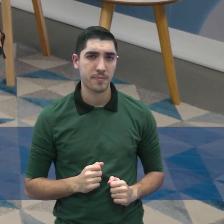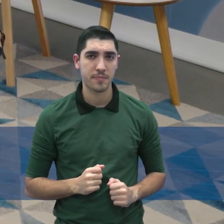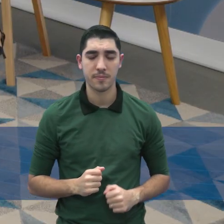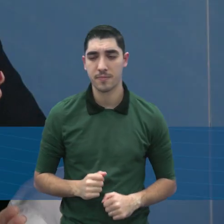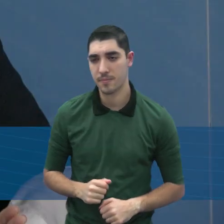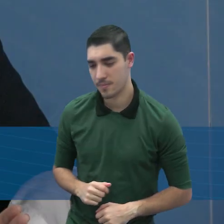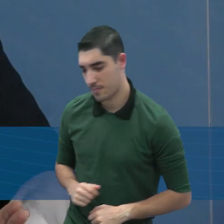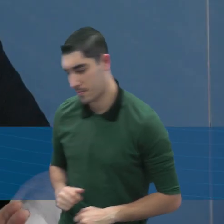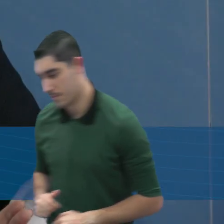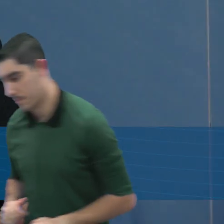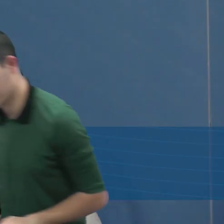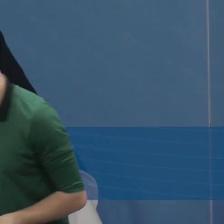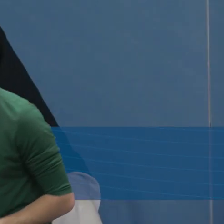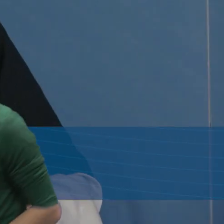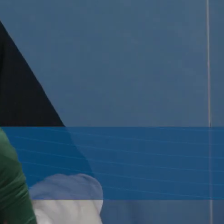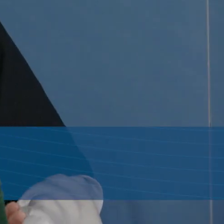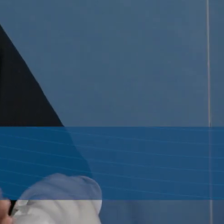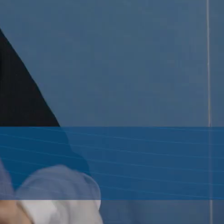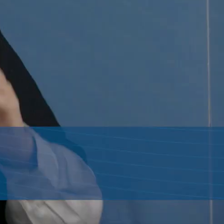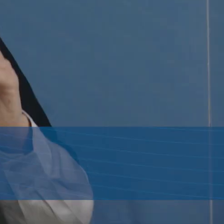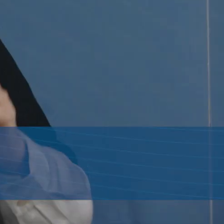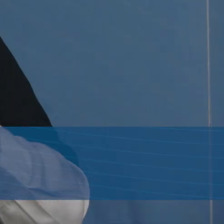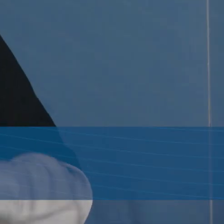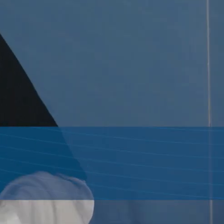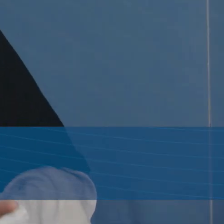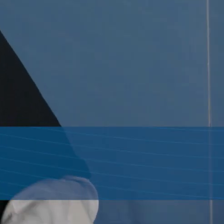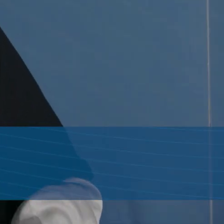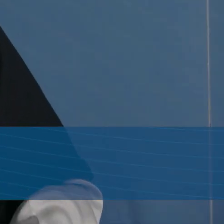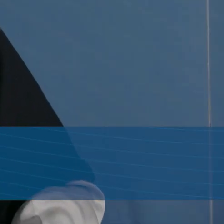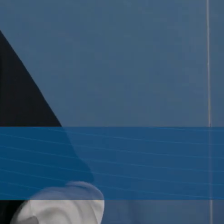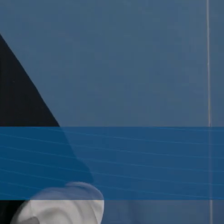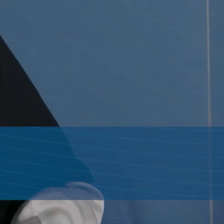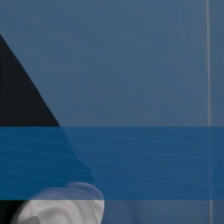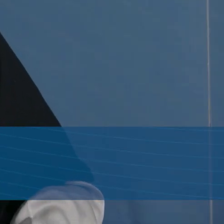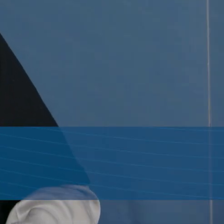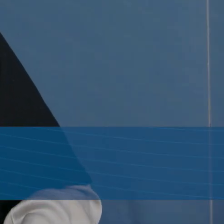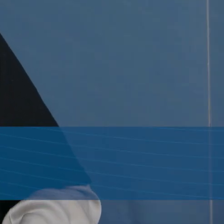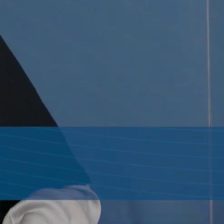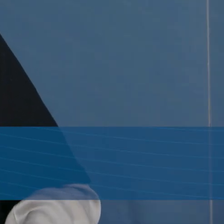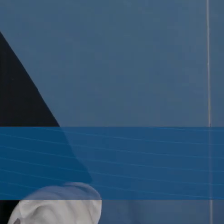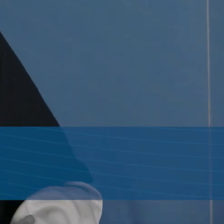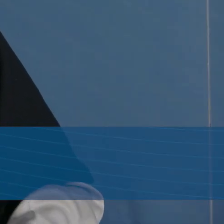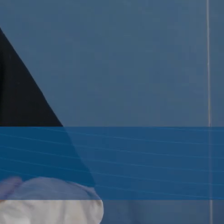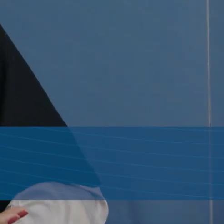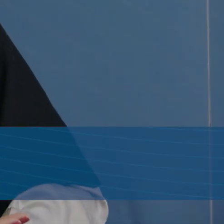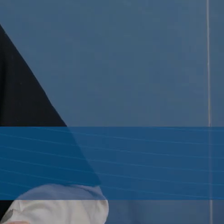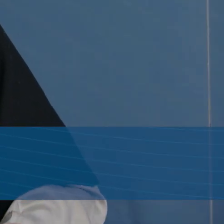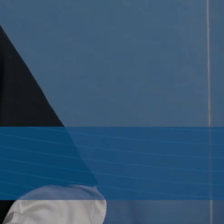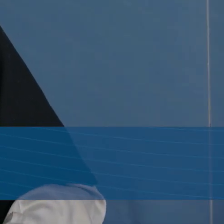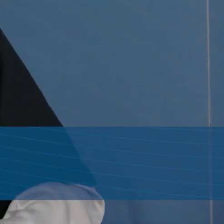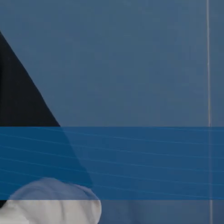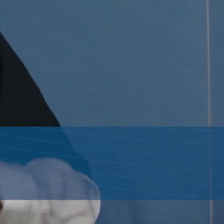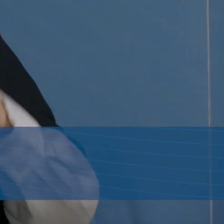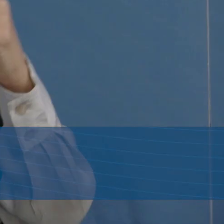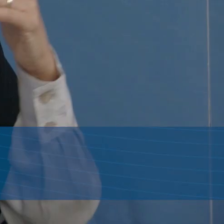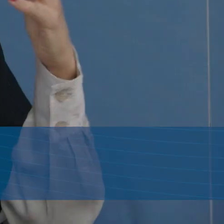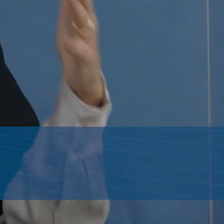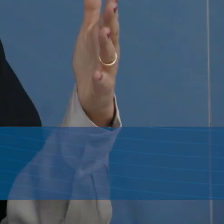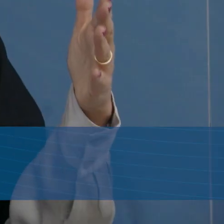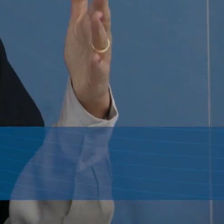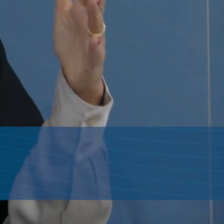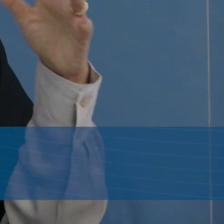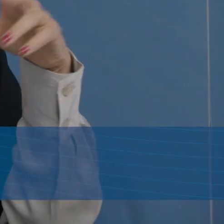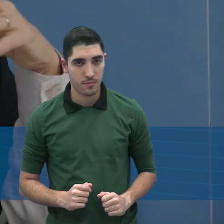acho que de uns tempos para cá, o tipo de fanatismo mudou. Eu acho que anteriormente a gente via muito fanatismo